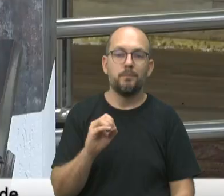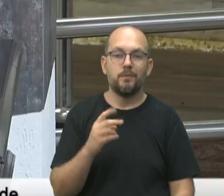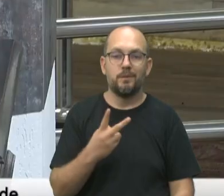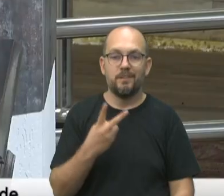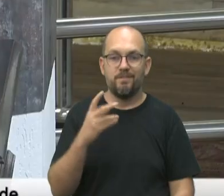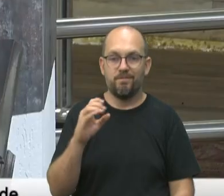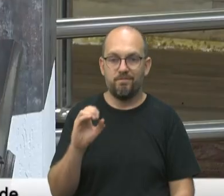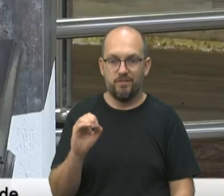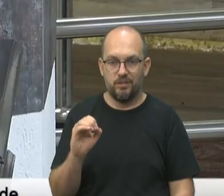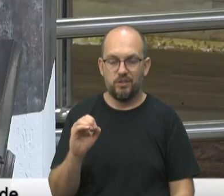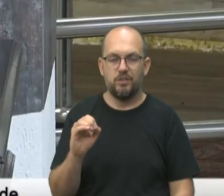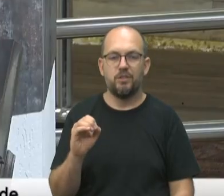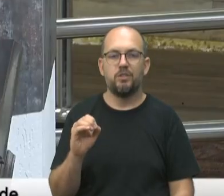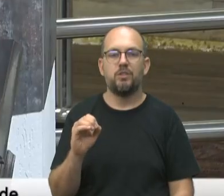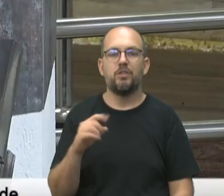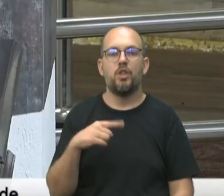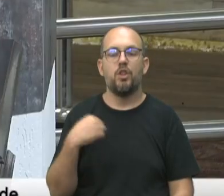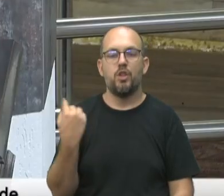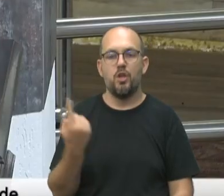foi